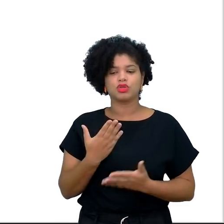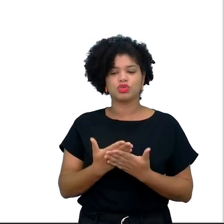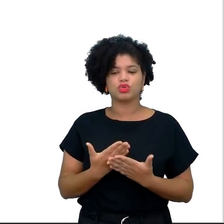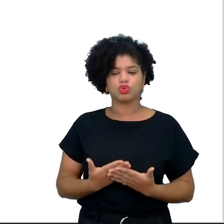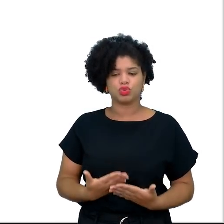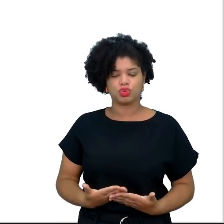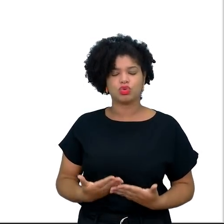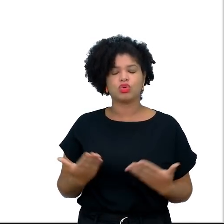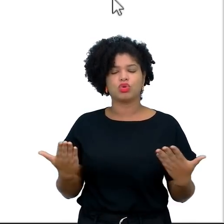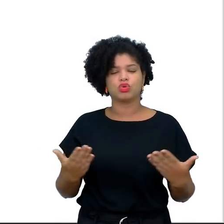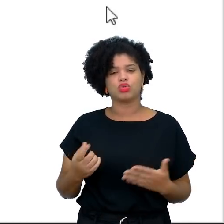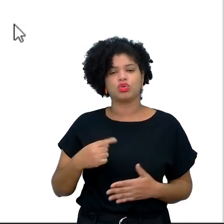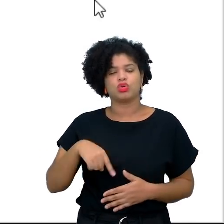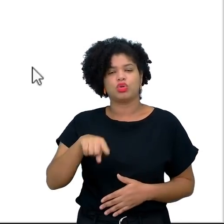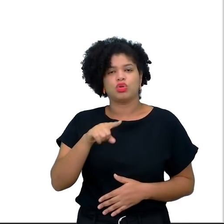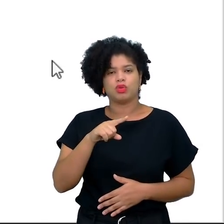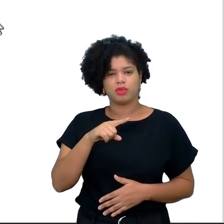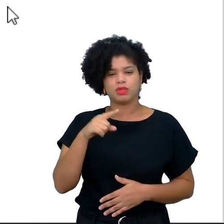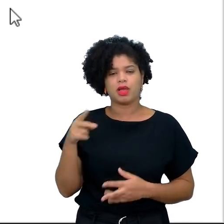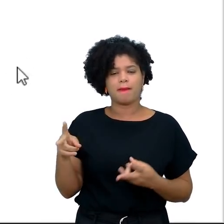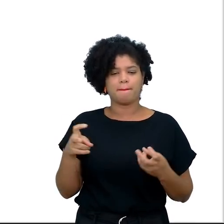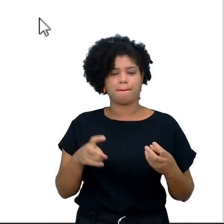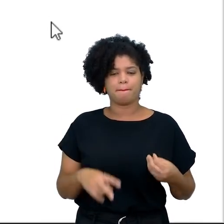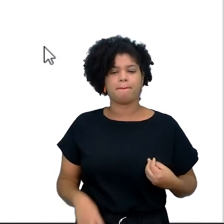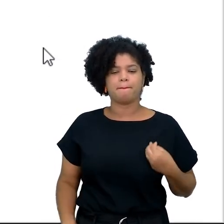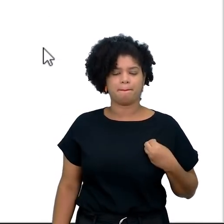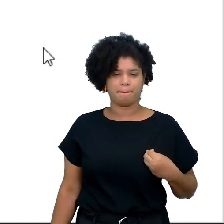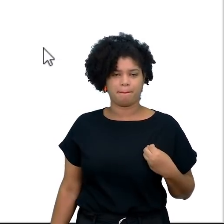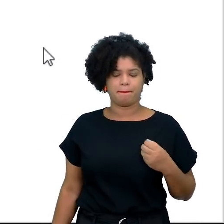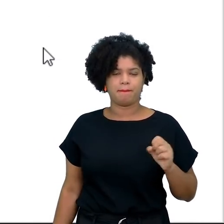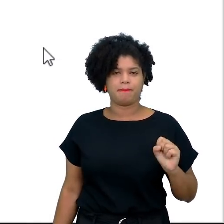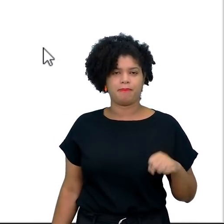hoje, vocês vão observar